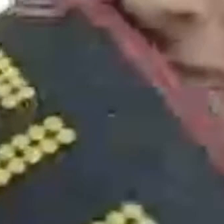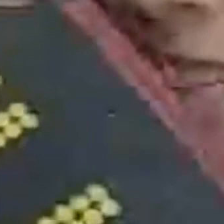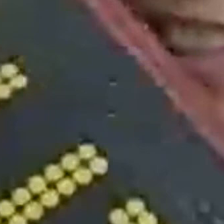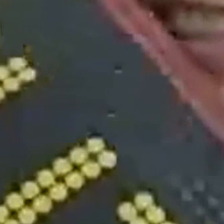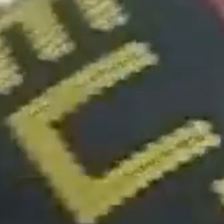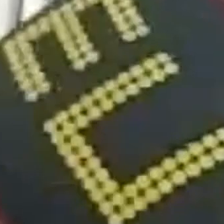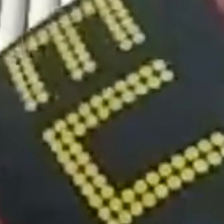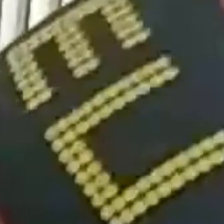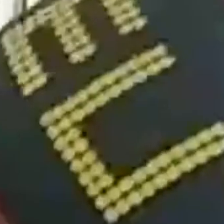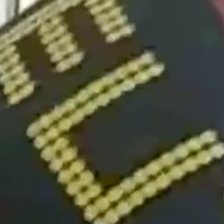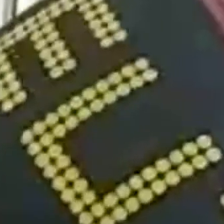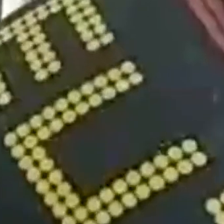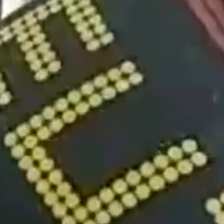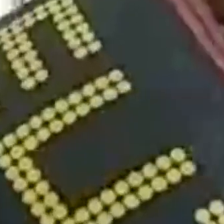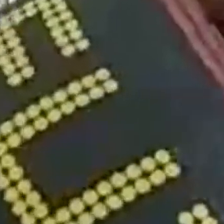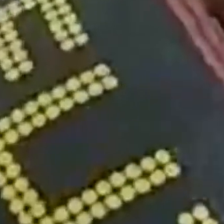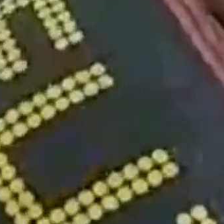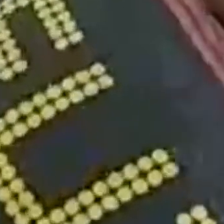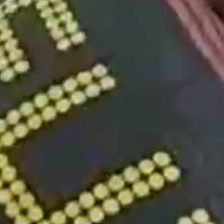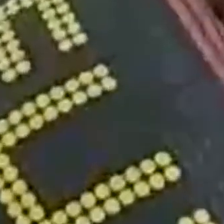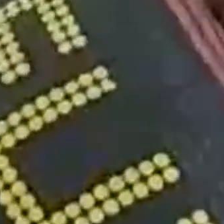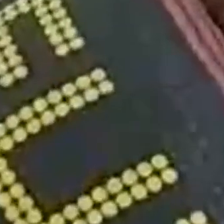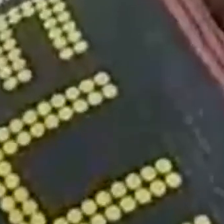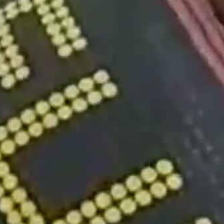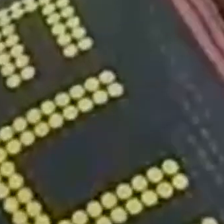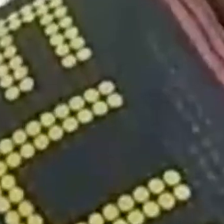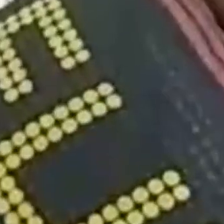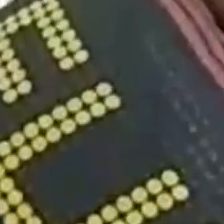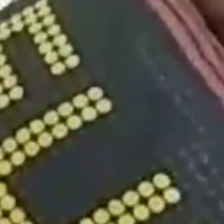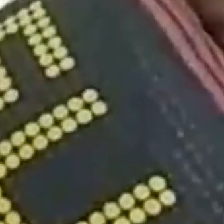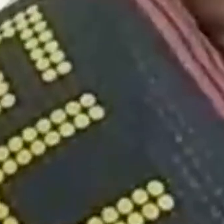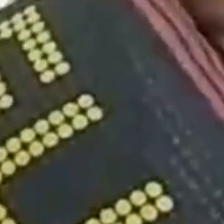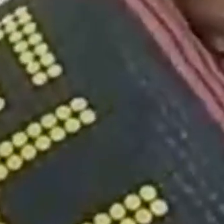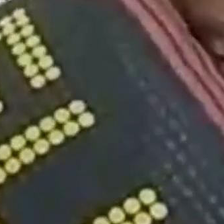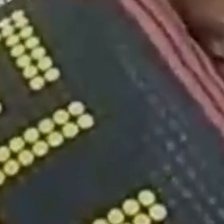amanhã. Fala, Nós te amamos, Telecâmbio. Janine. Nós te amamos.